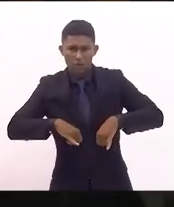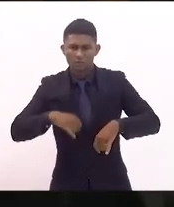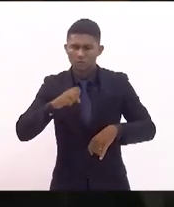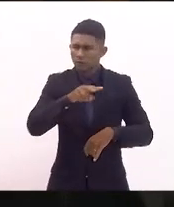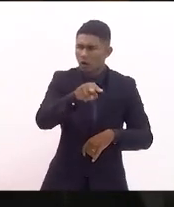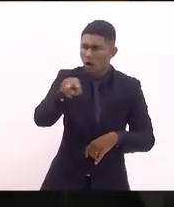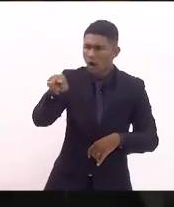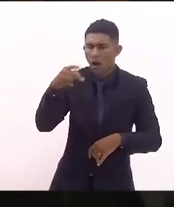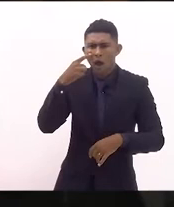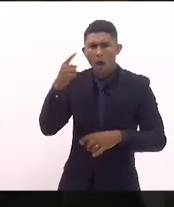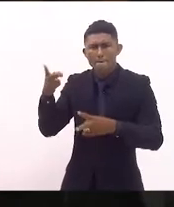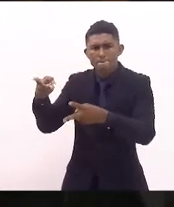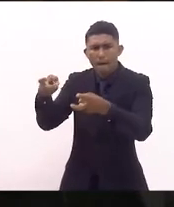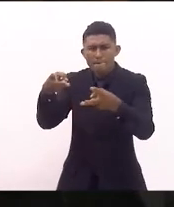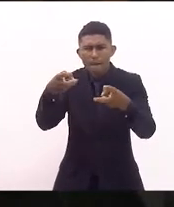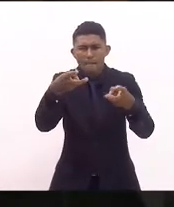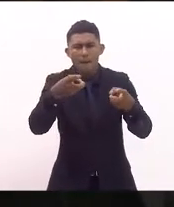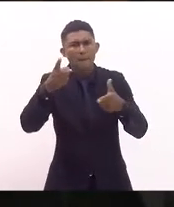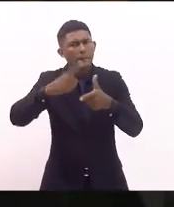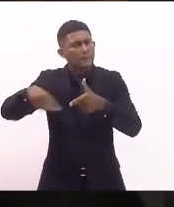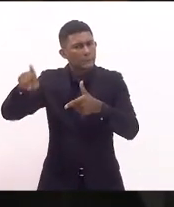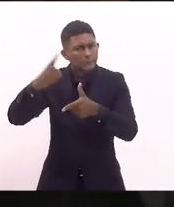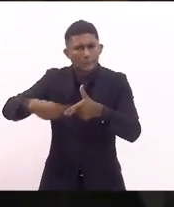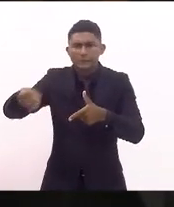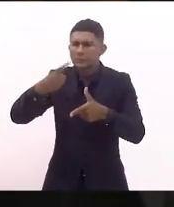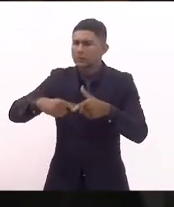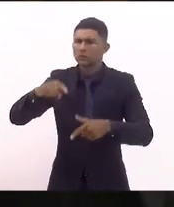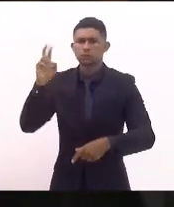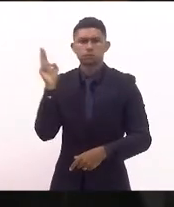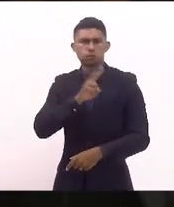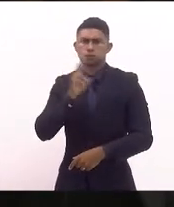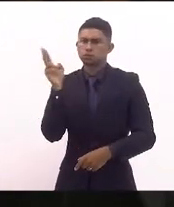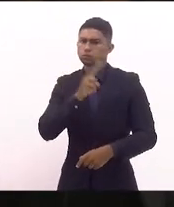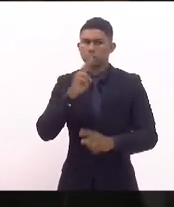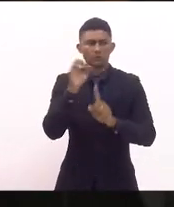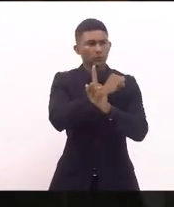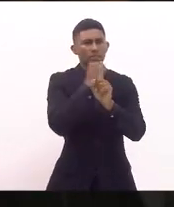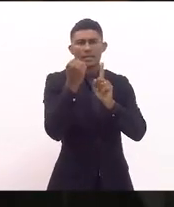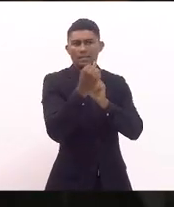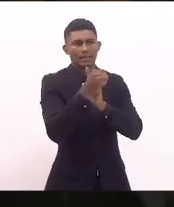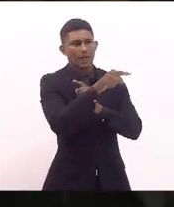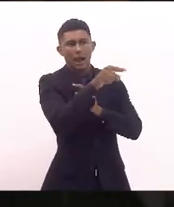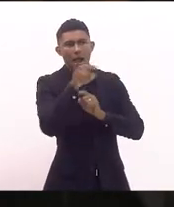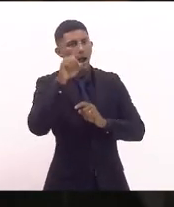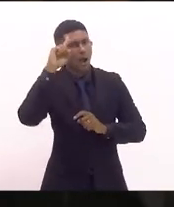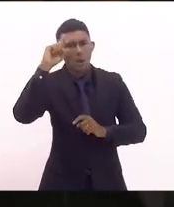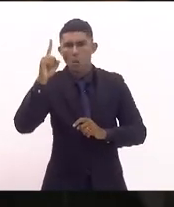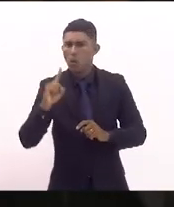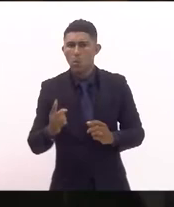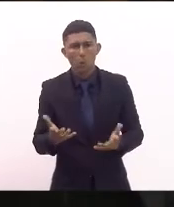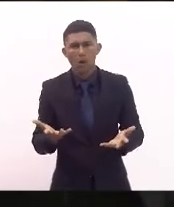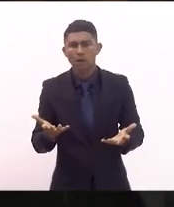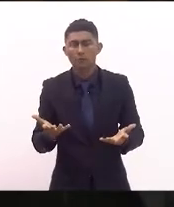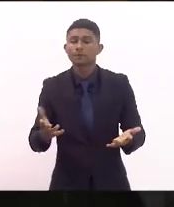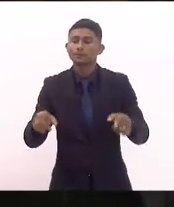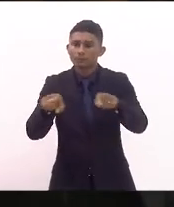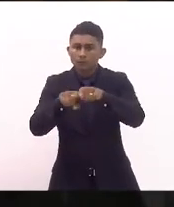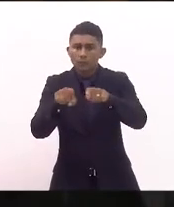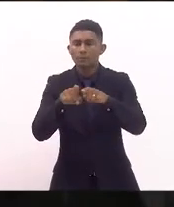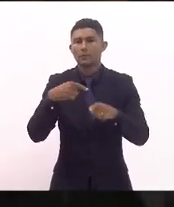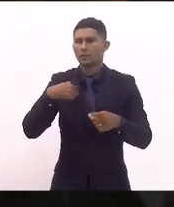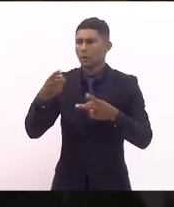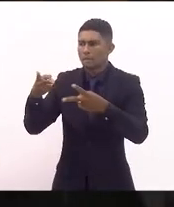que o problema era muito, muito mais grave do que a sociedade imagina. Percebi também que não